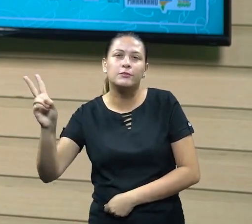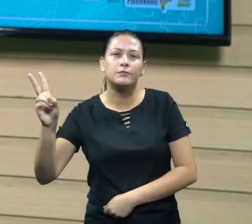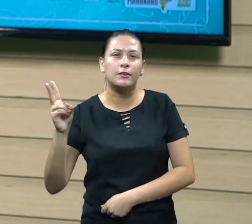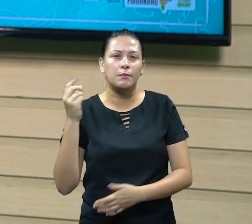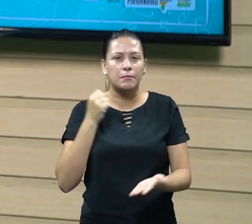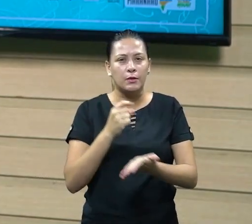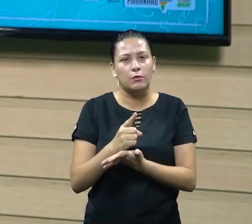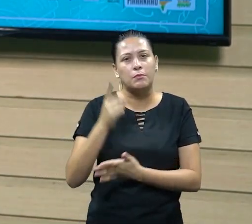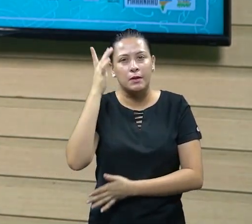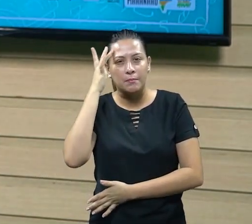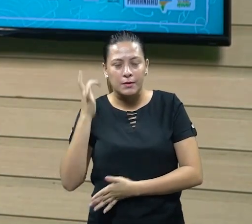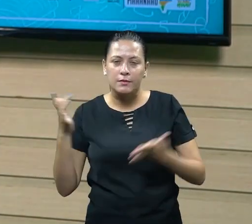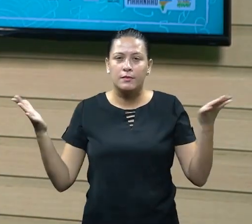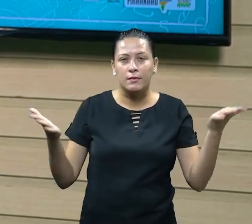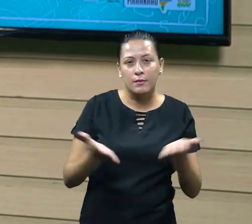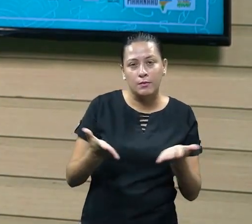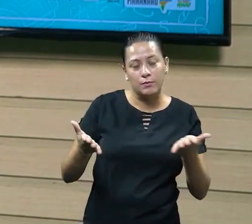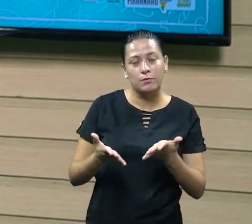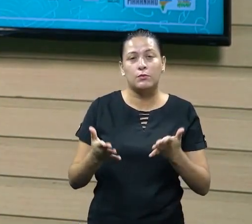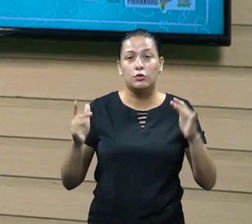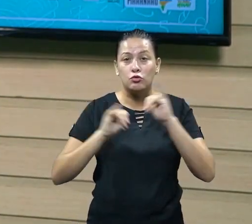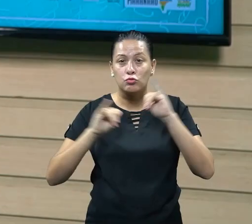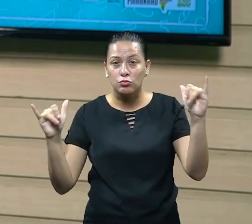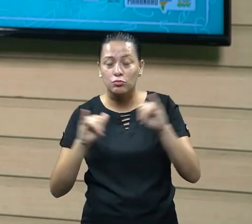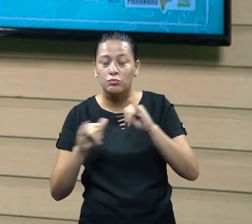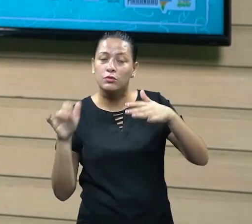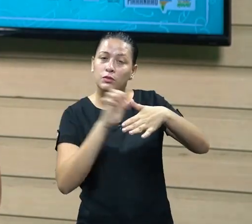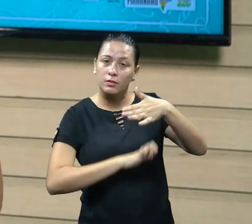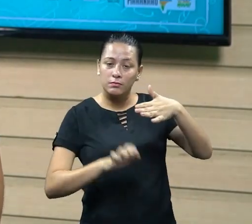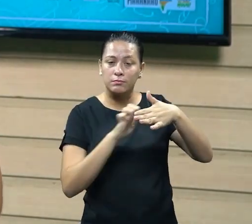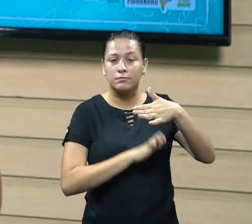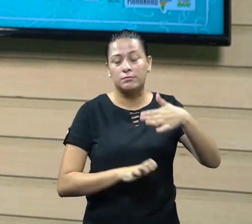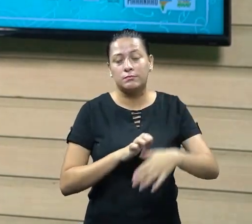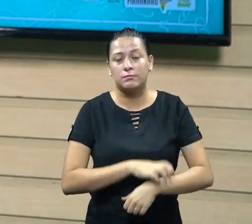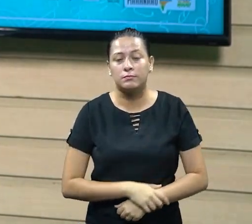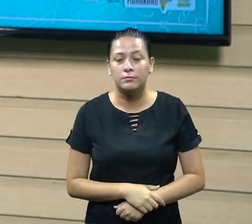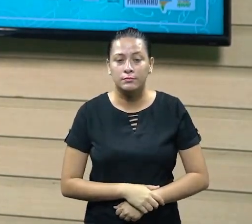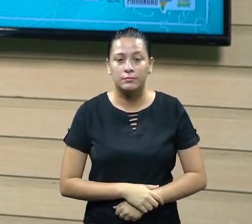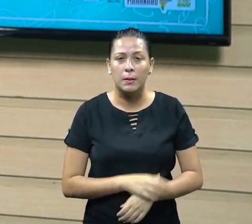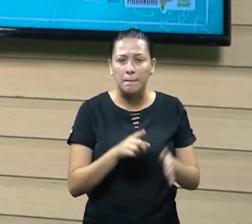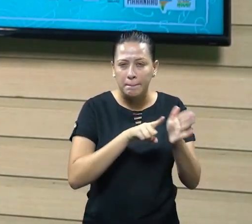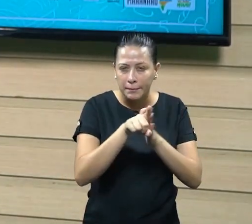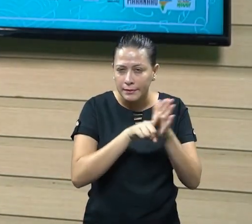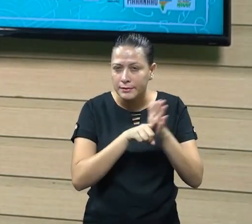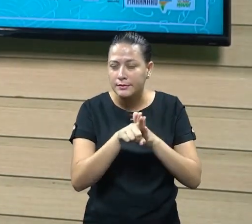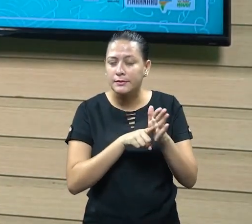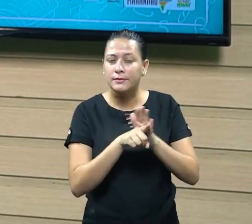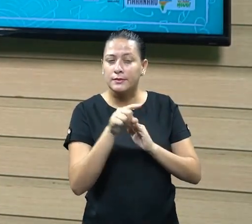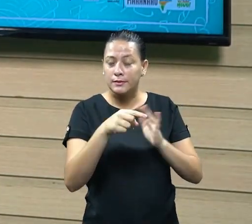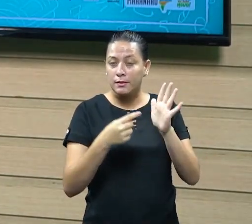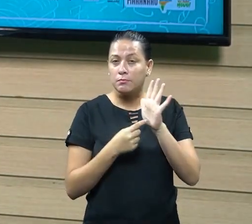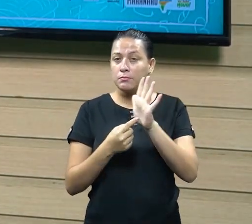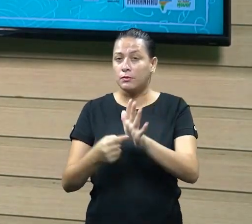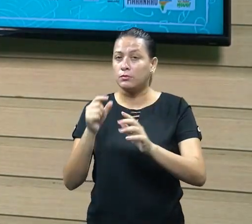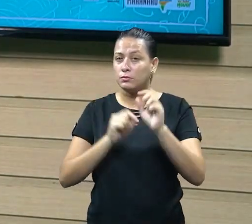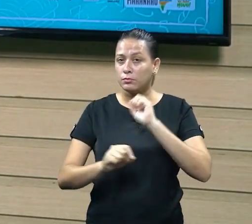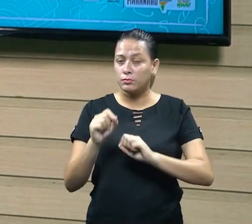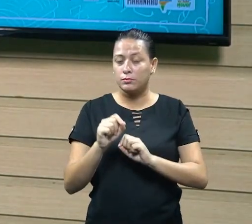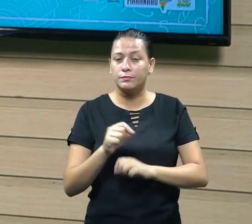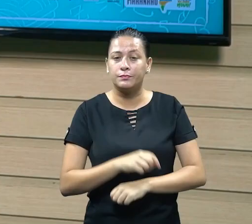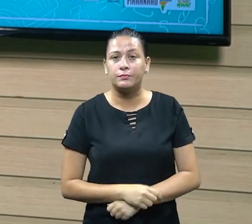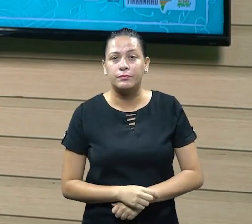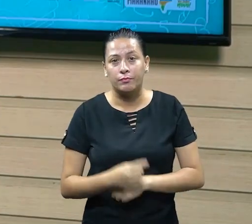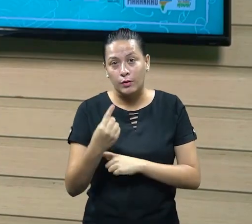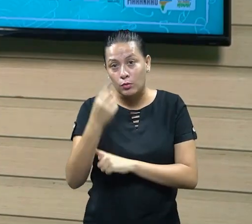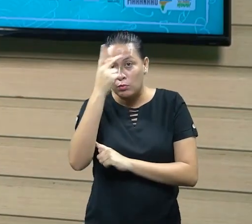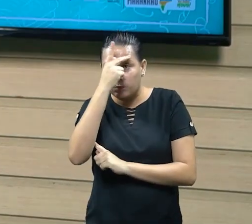amanhã, divulgue bem minha empresa e traga outras pessoas. Existem pesquisas que dizem que um cliente bem